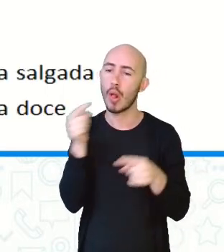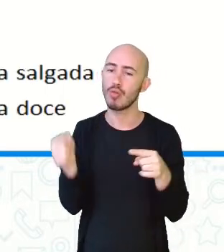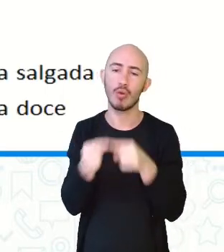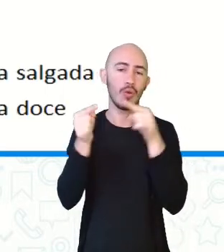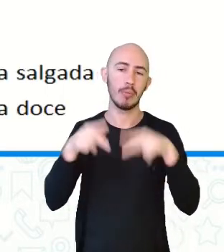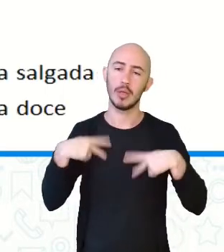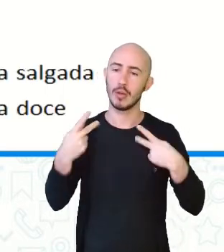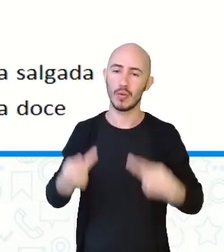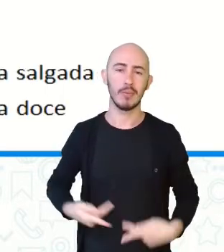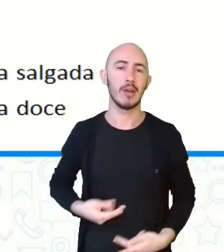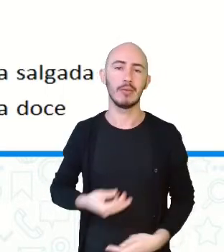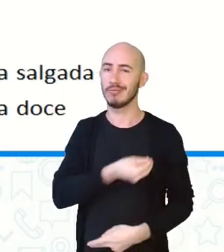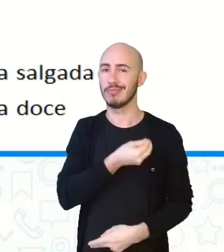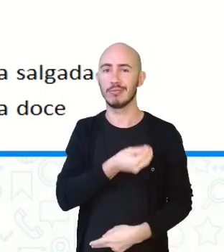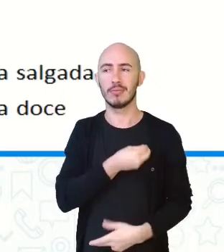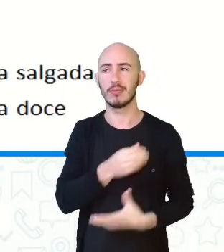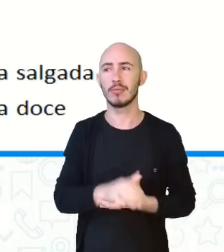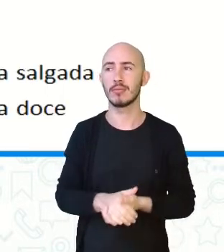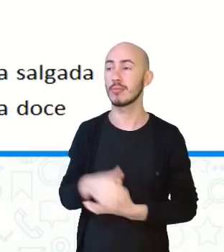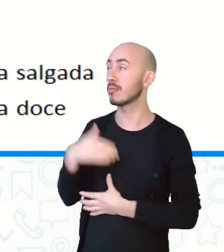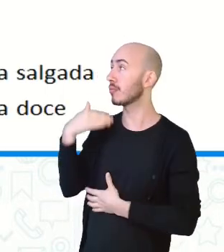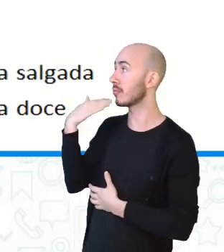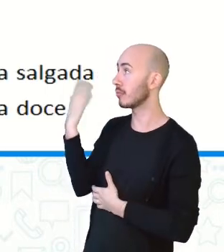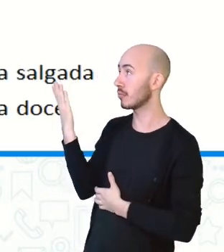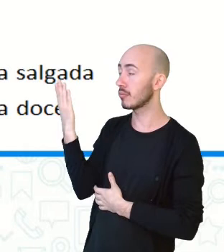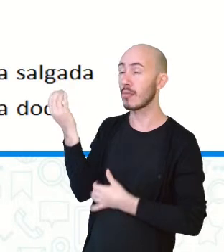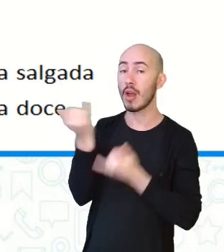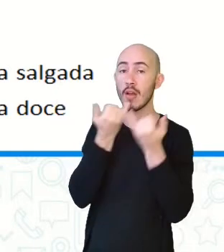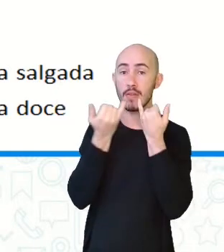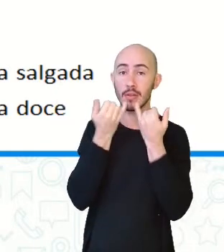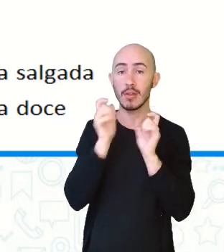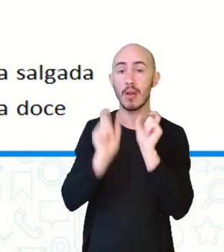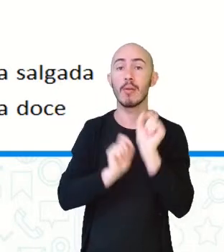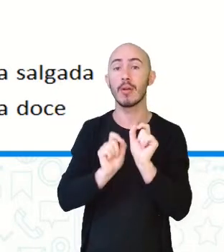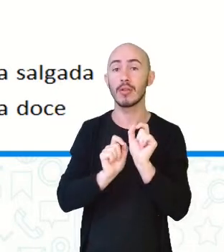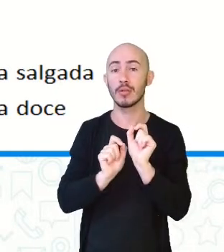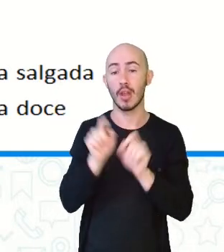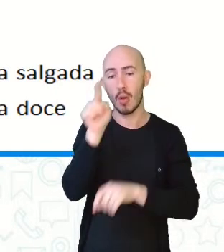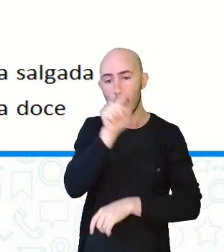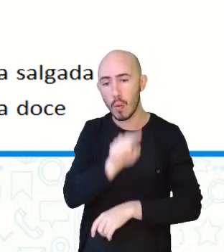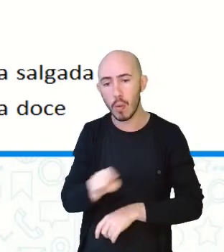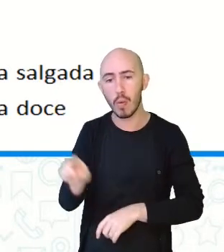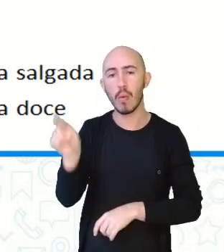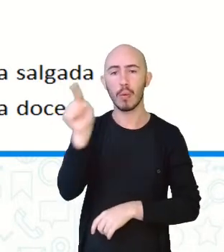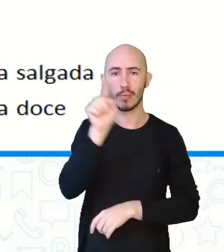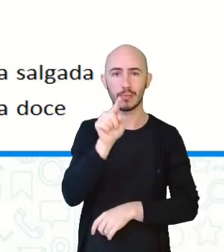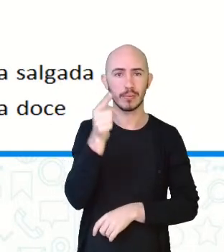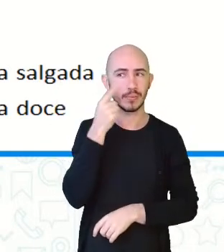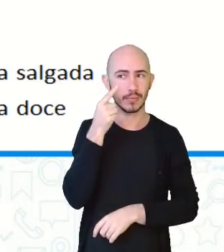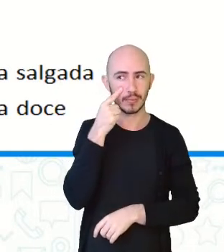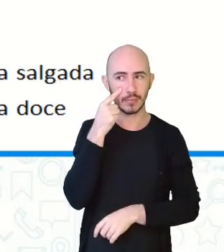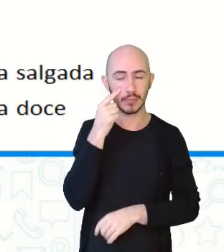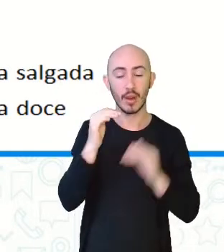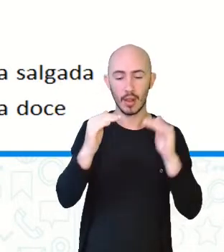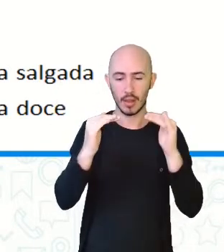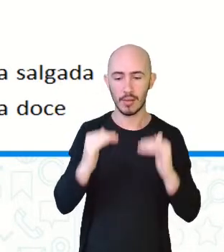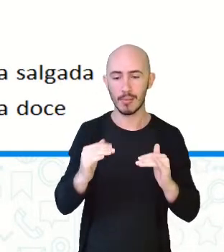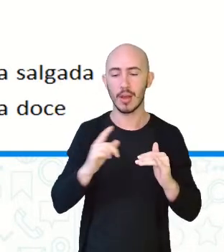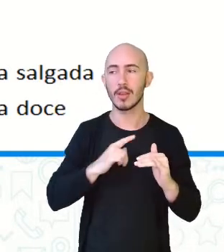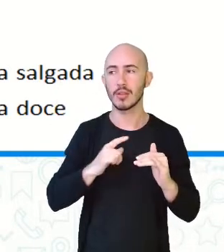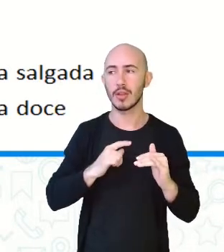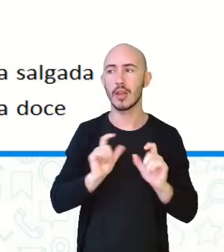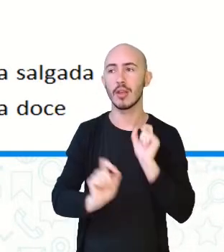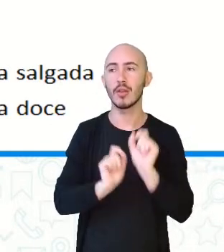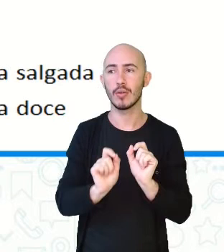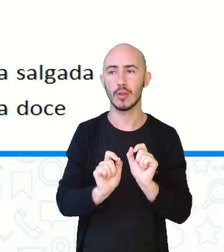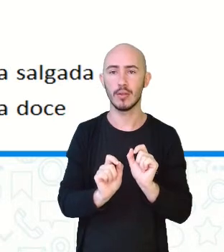para sobreviver. Veja esse gráfico aí na sua tela. Se você está observando logo abaixo, tem dois